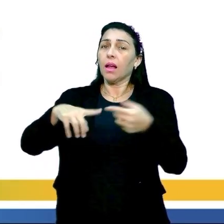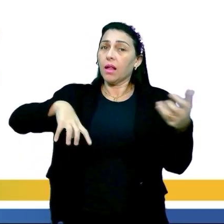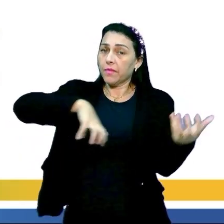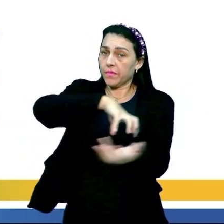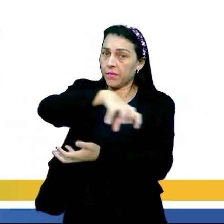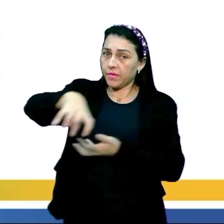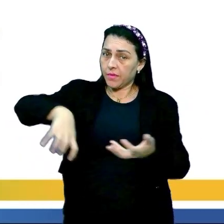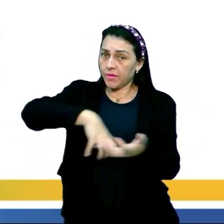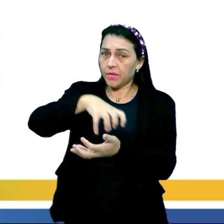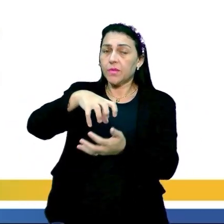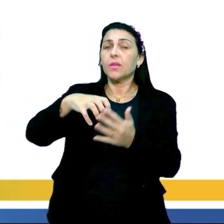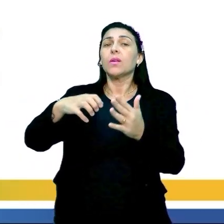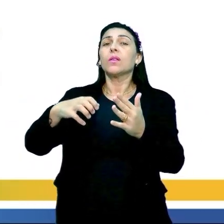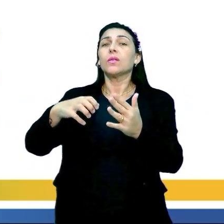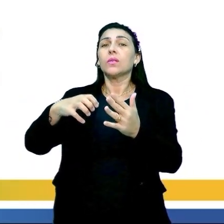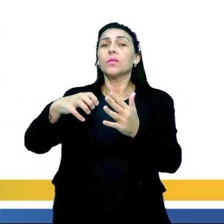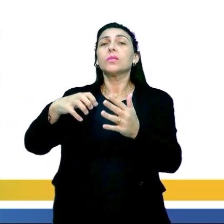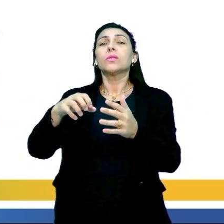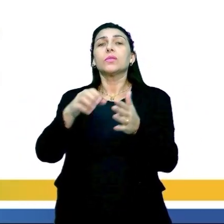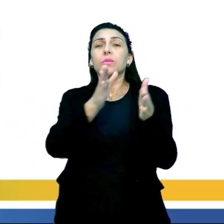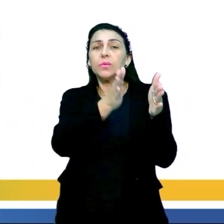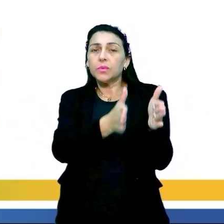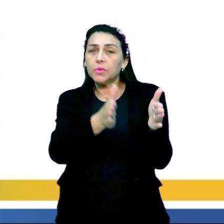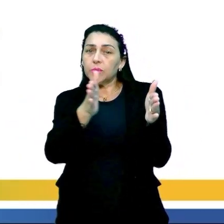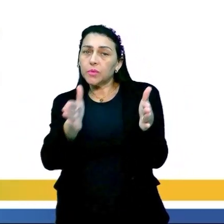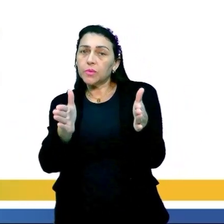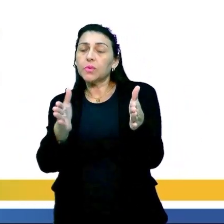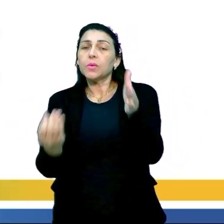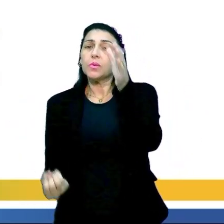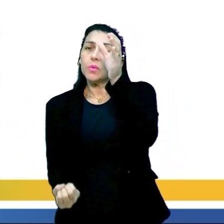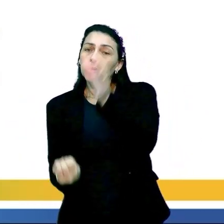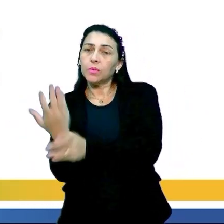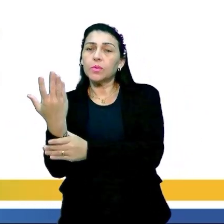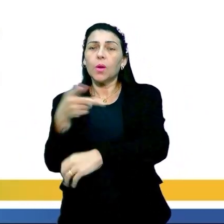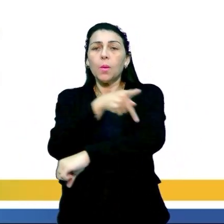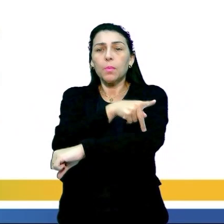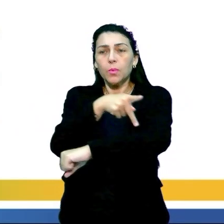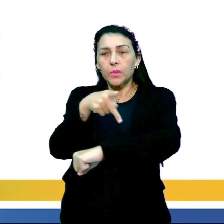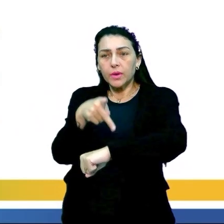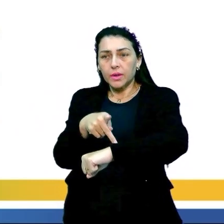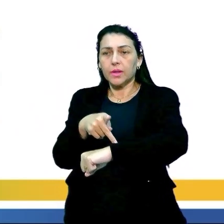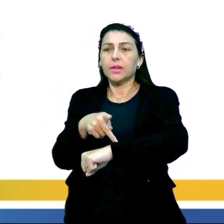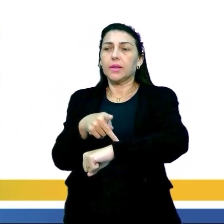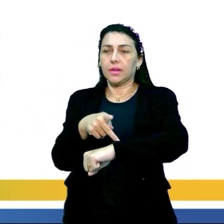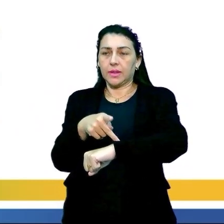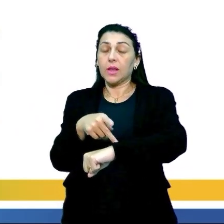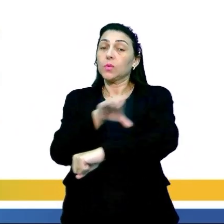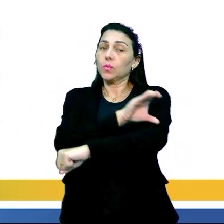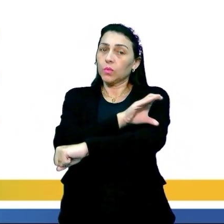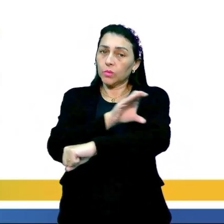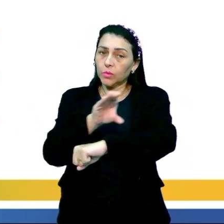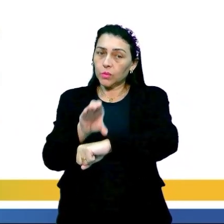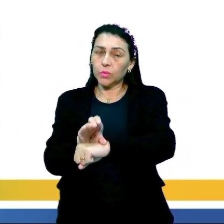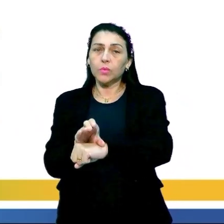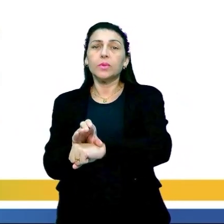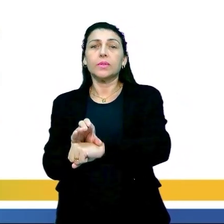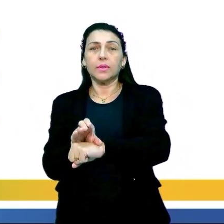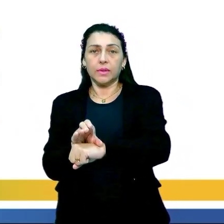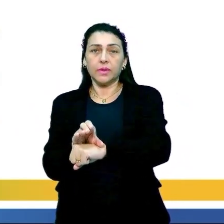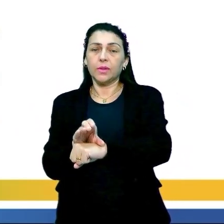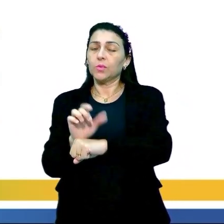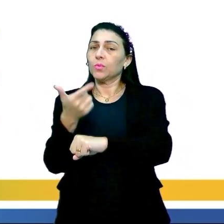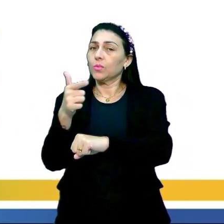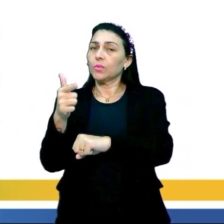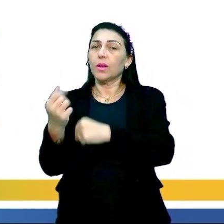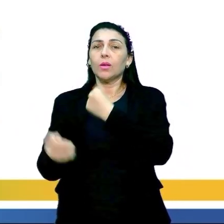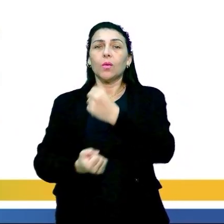reivindicações hierárquicas de originalidade ou pureza inerentes às culturas são